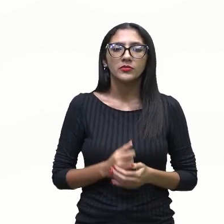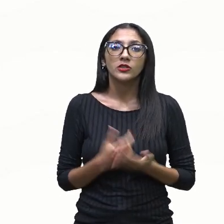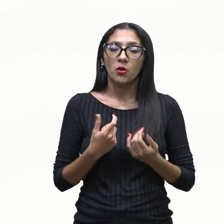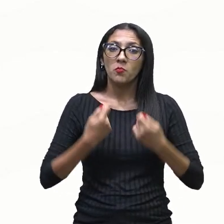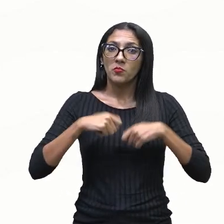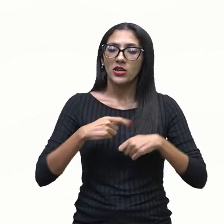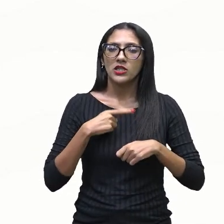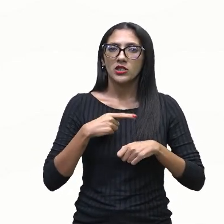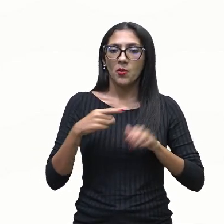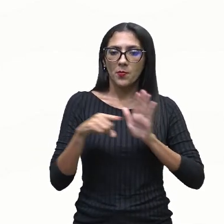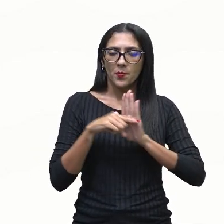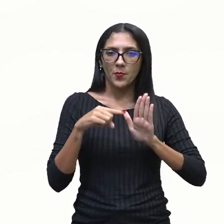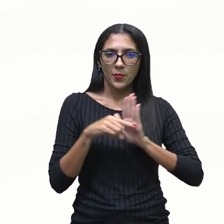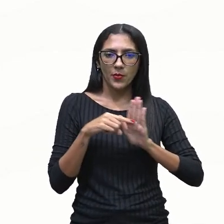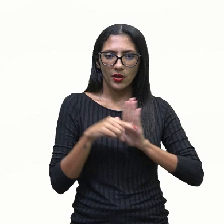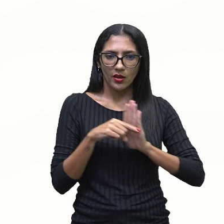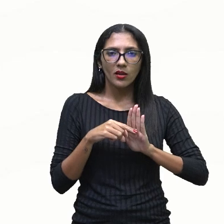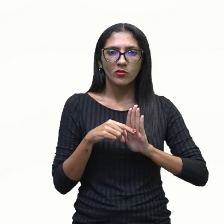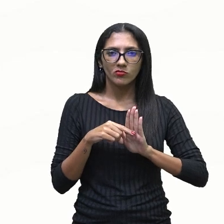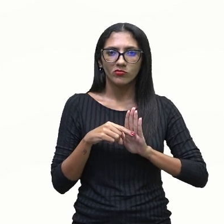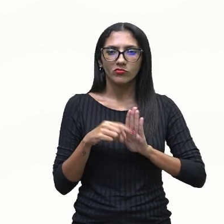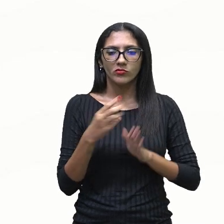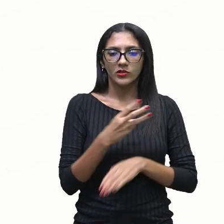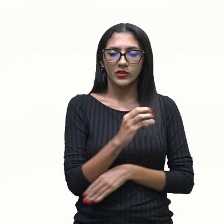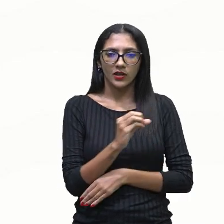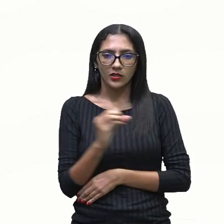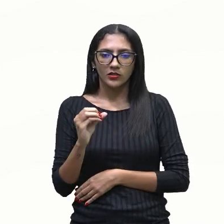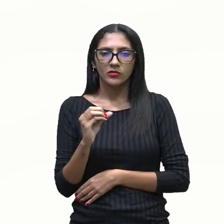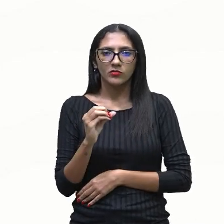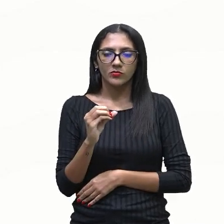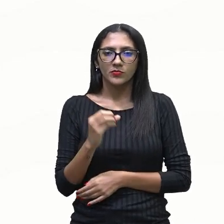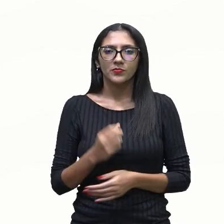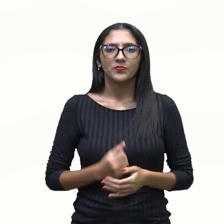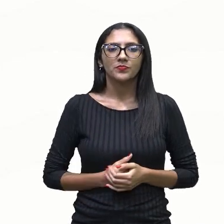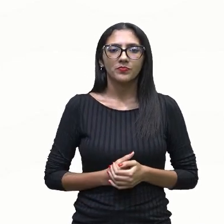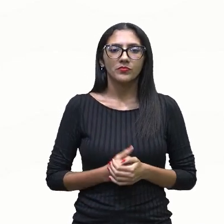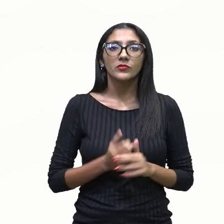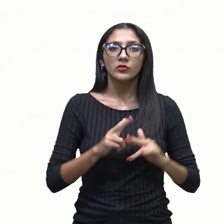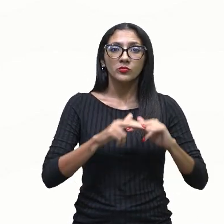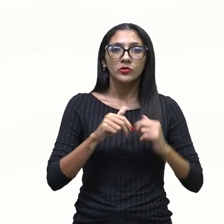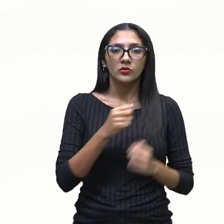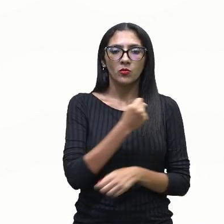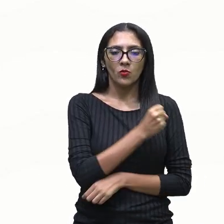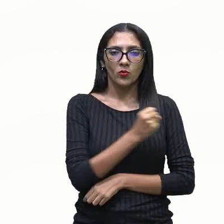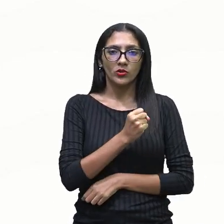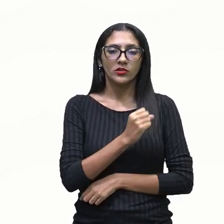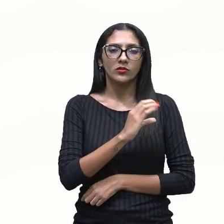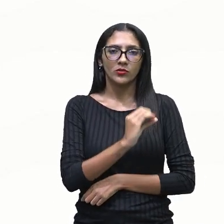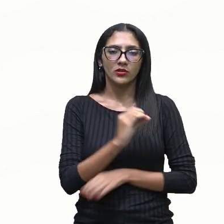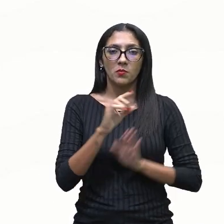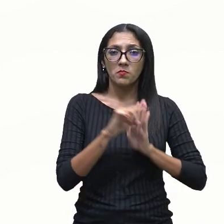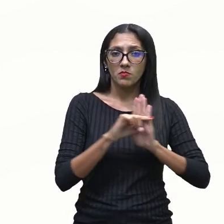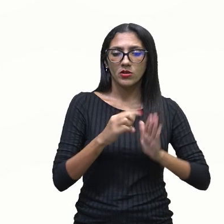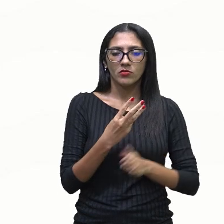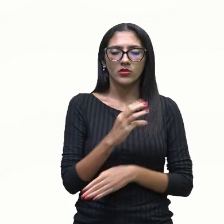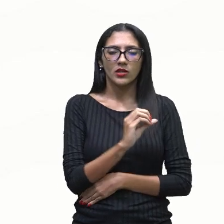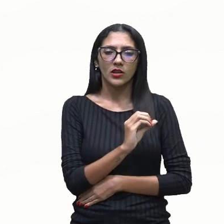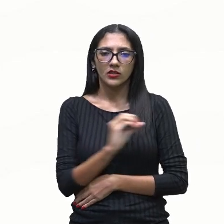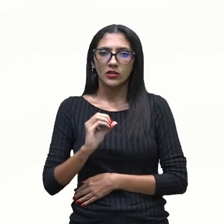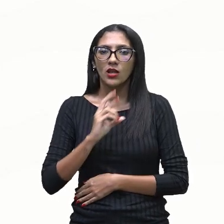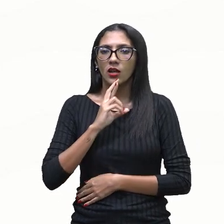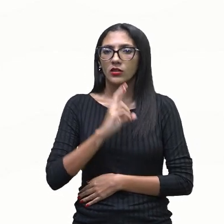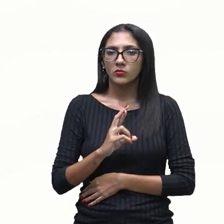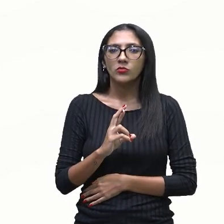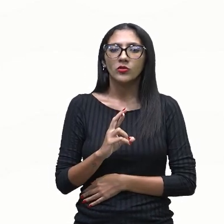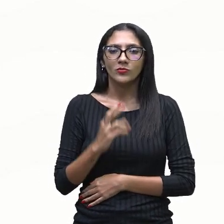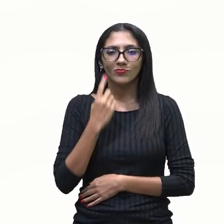descontar esses 300 dessa dívida. Sendo assim, 880 menos 300, o valor é